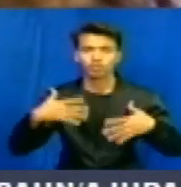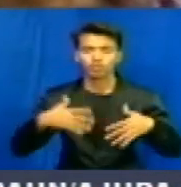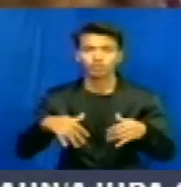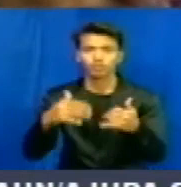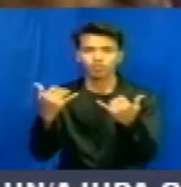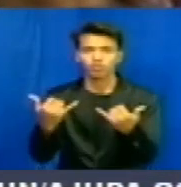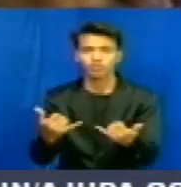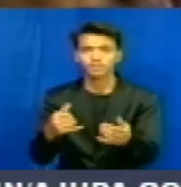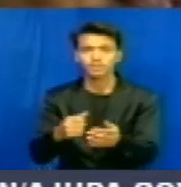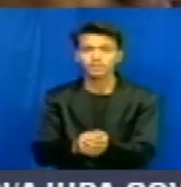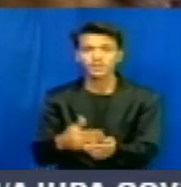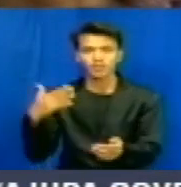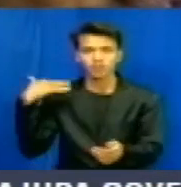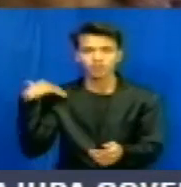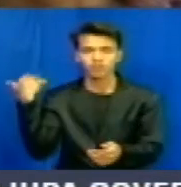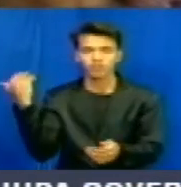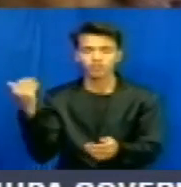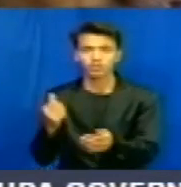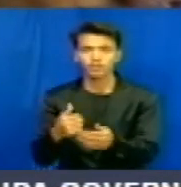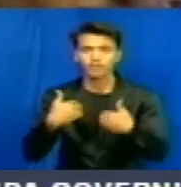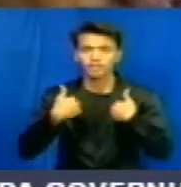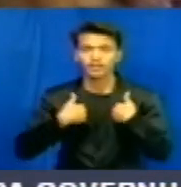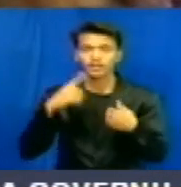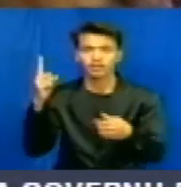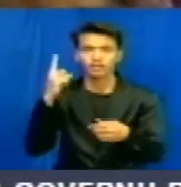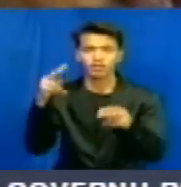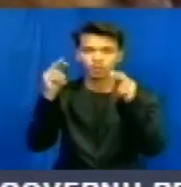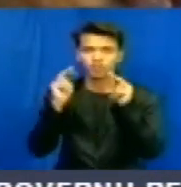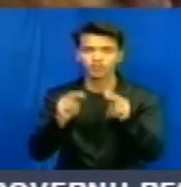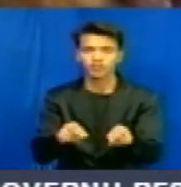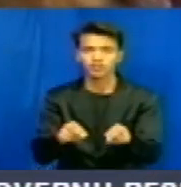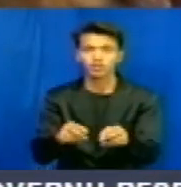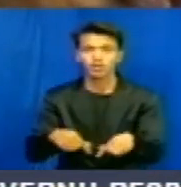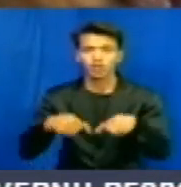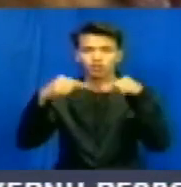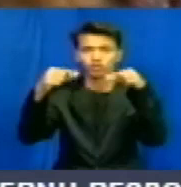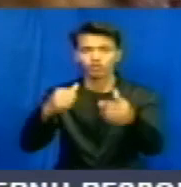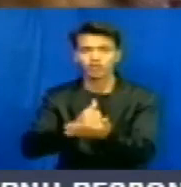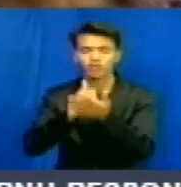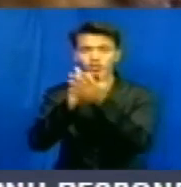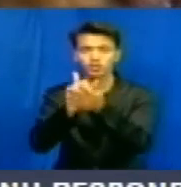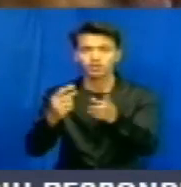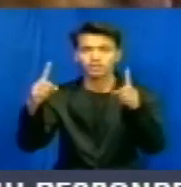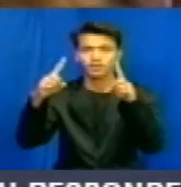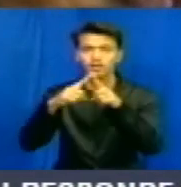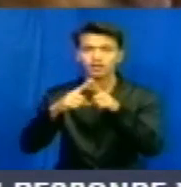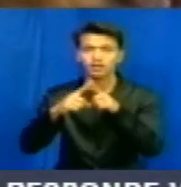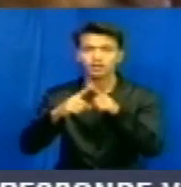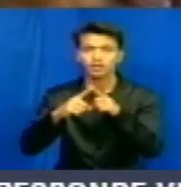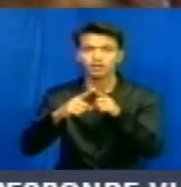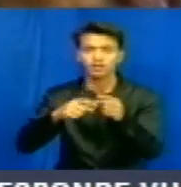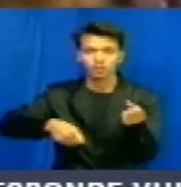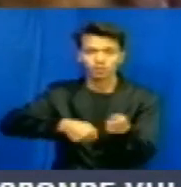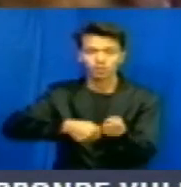corrimos do Rico Asuain e a nafati obrigação moral ato fo apoio na solidariedade no coragem